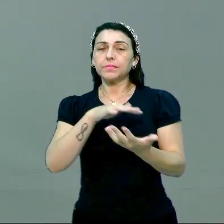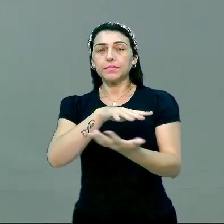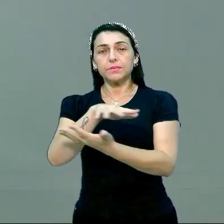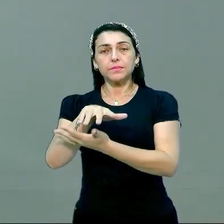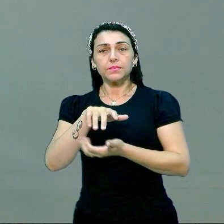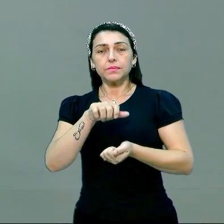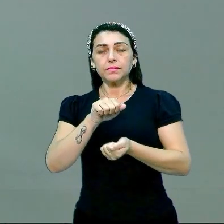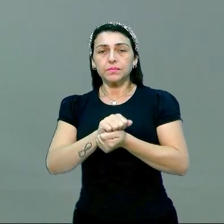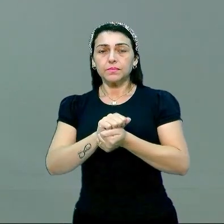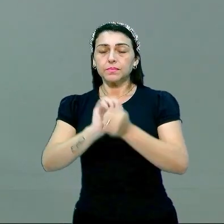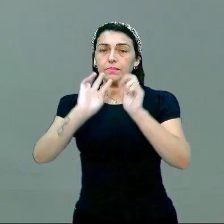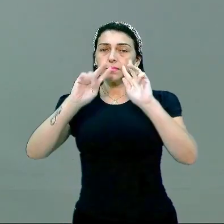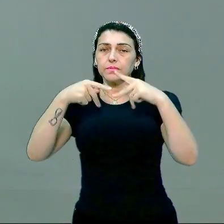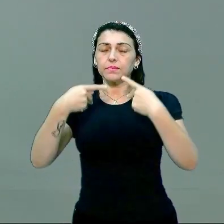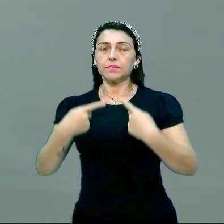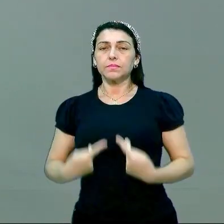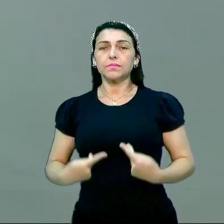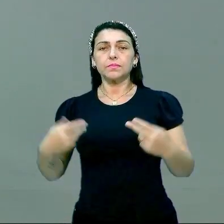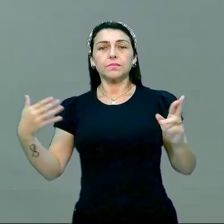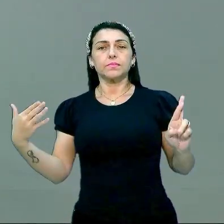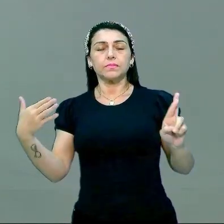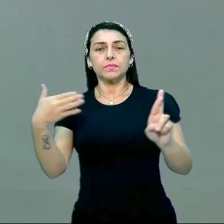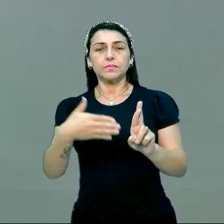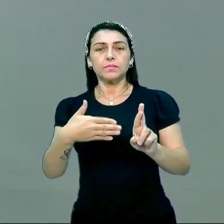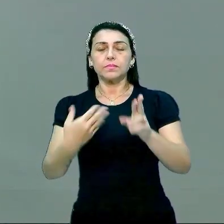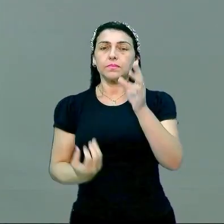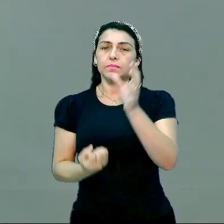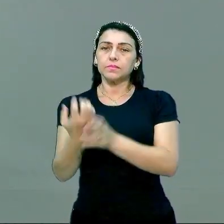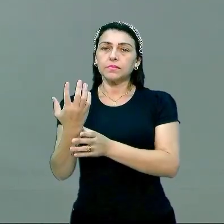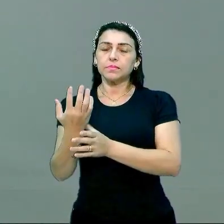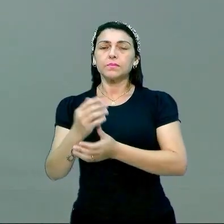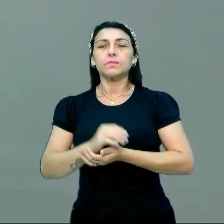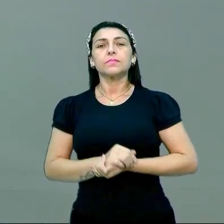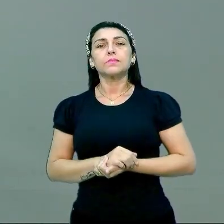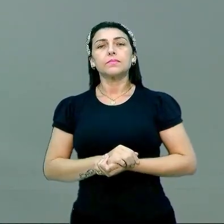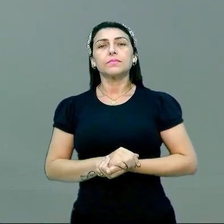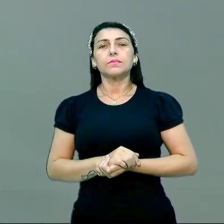do trabalho humano referente à produção.